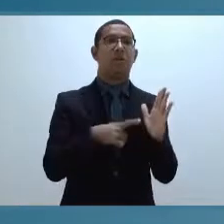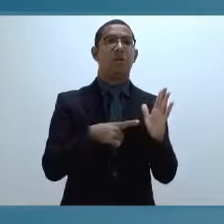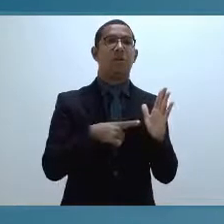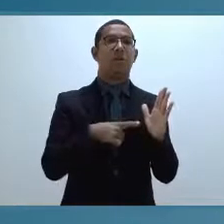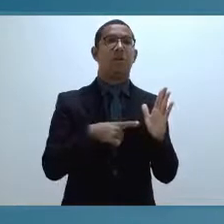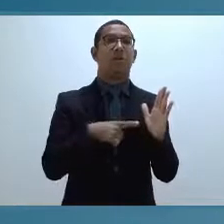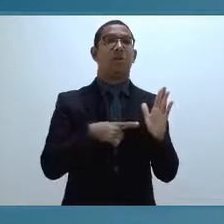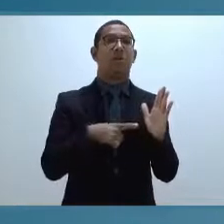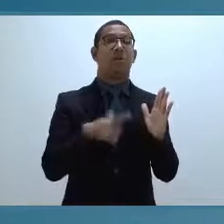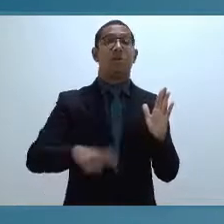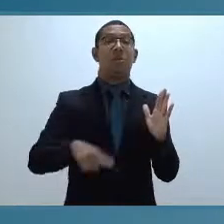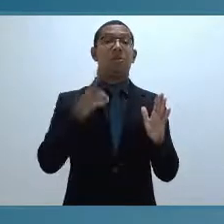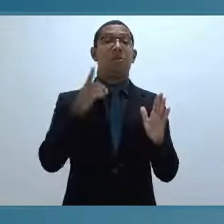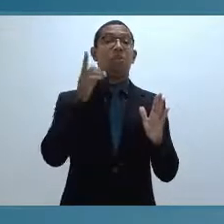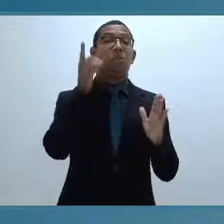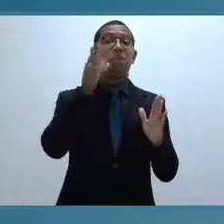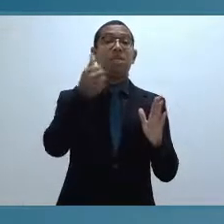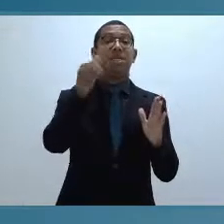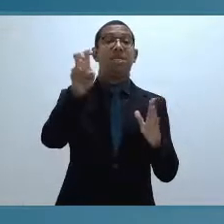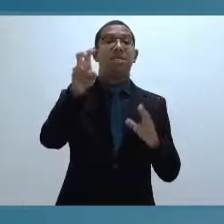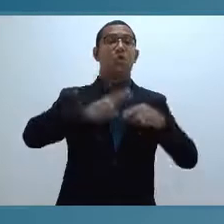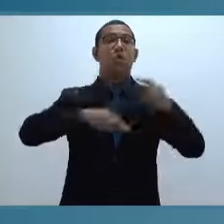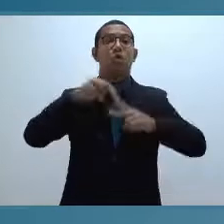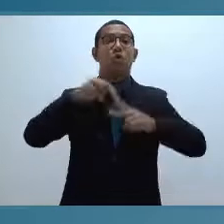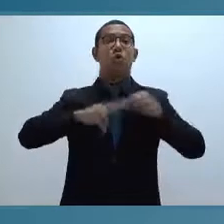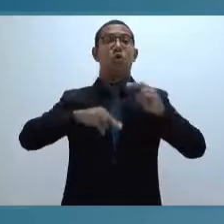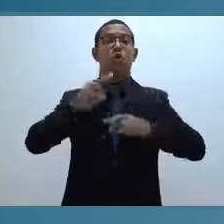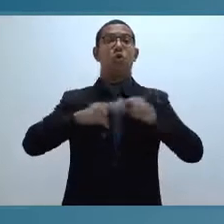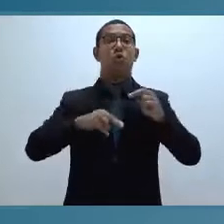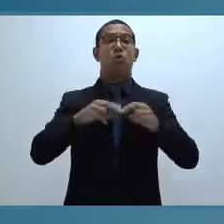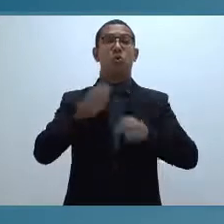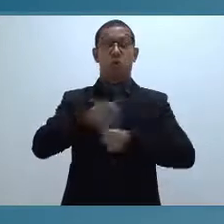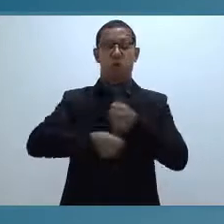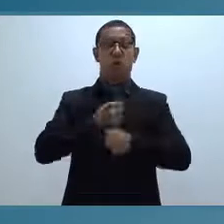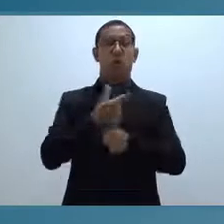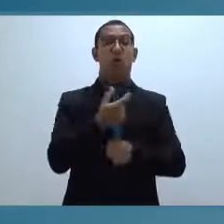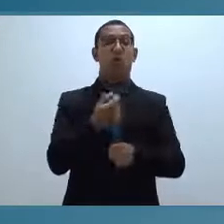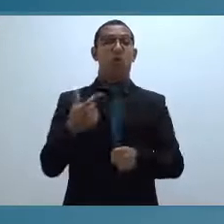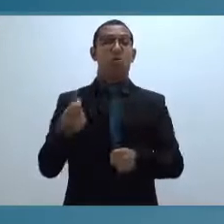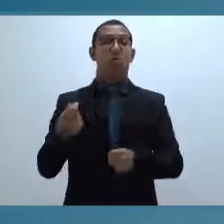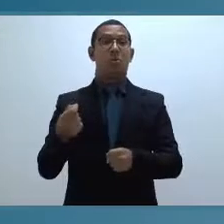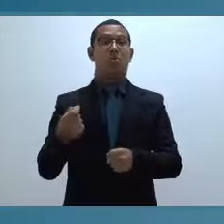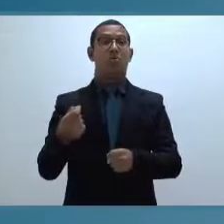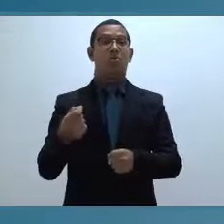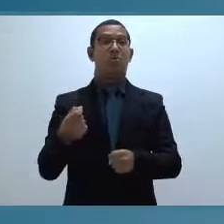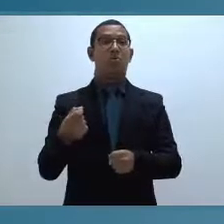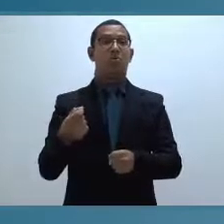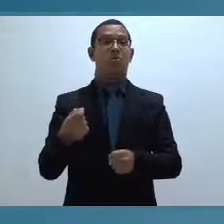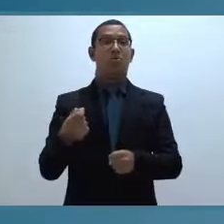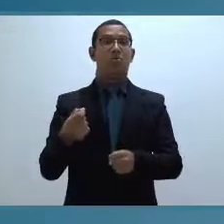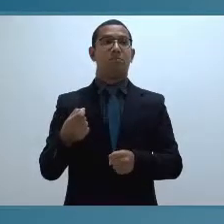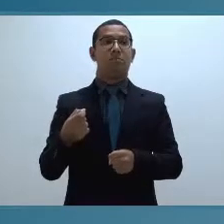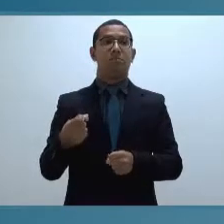no dia 15 de junho, apreciamos um requerimento com base na